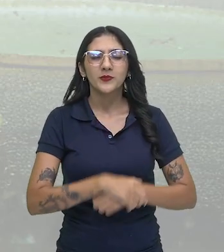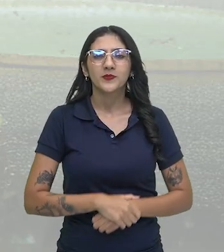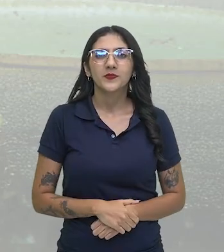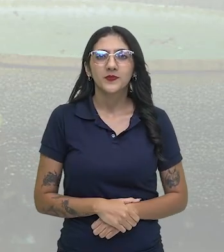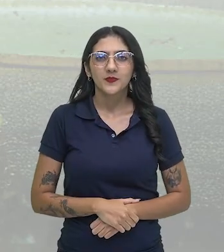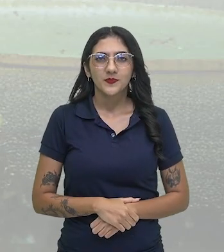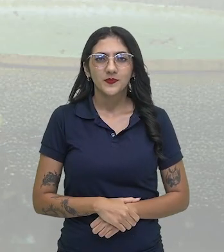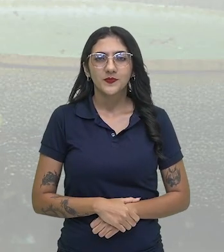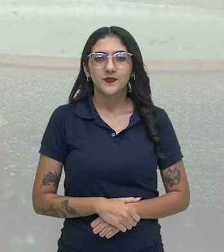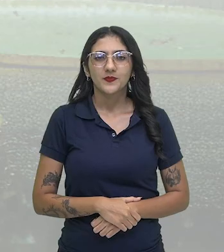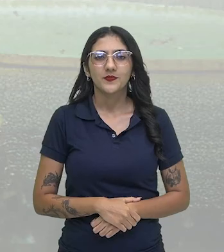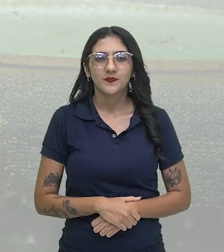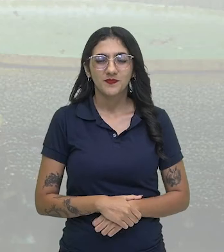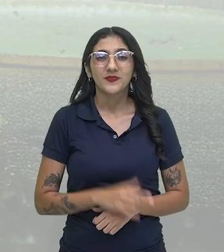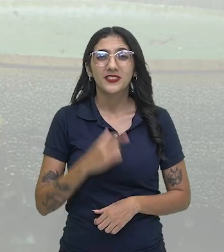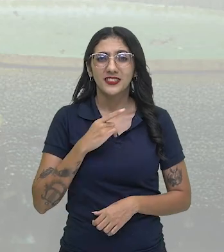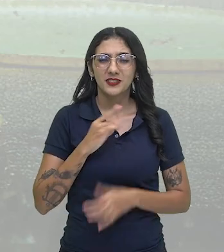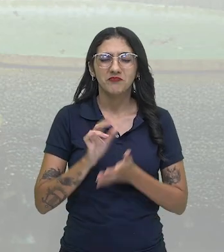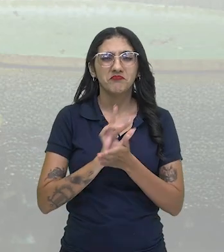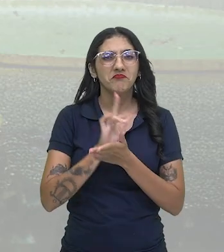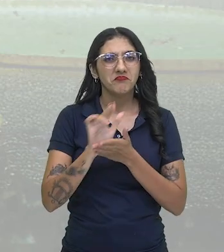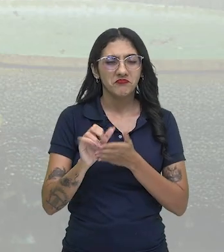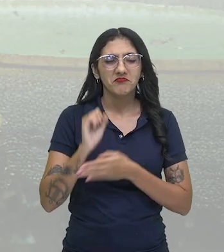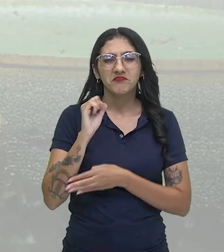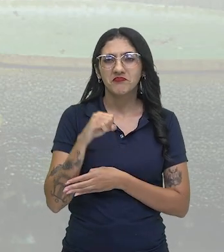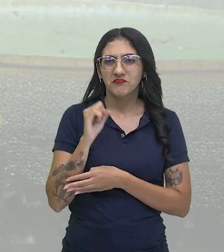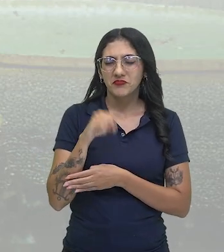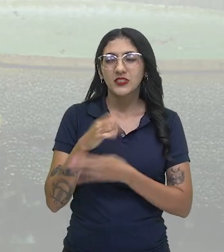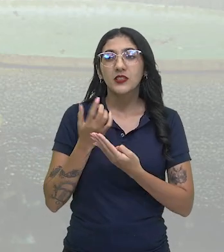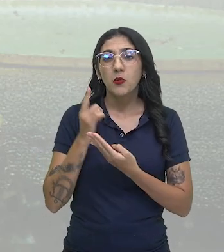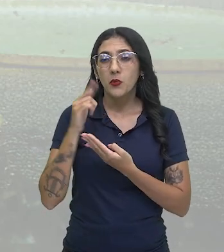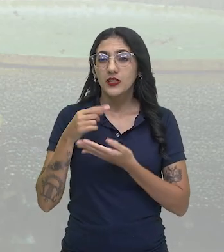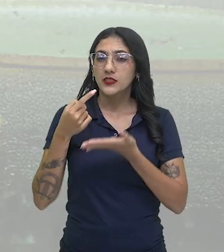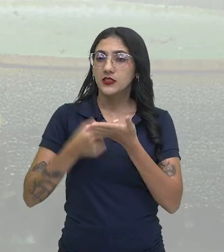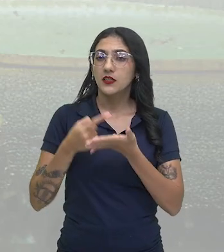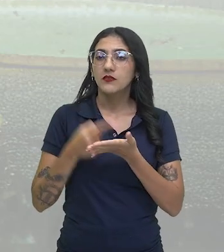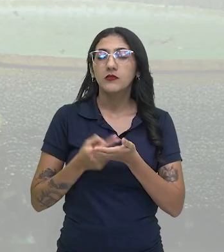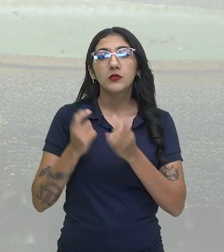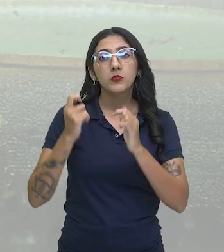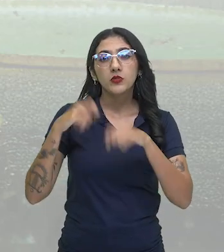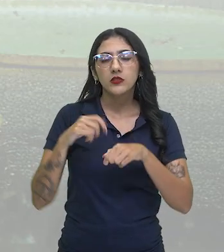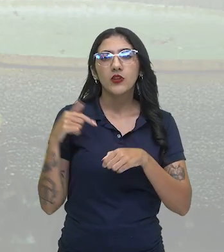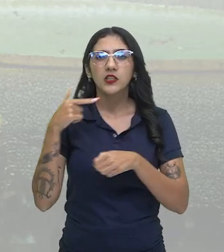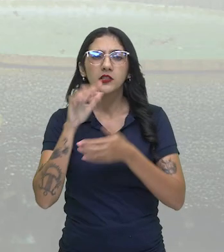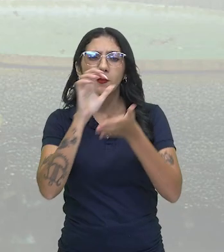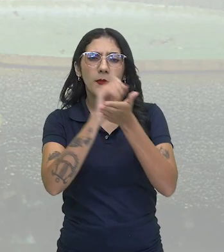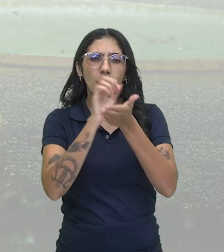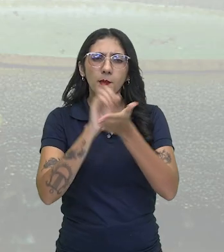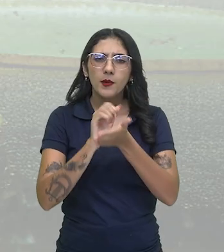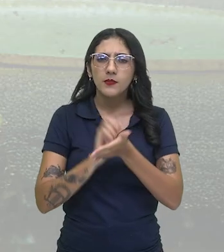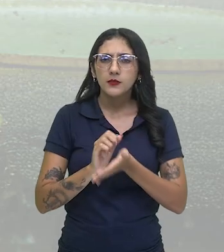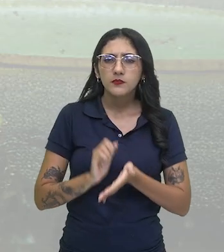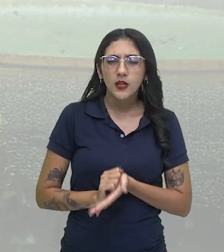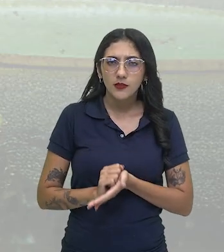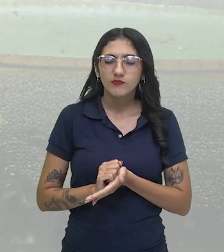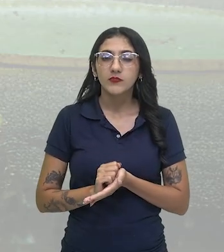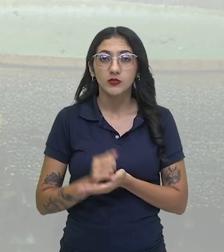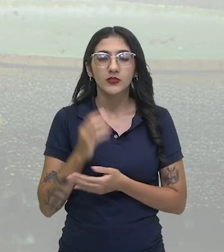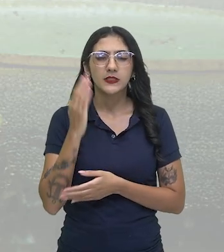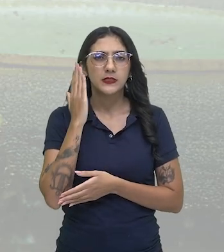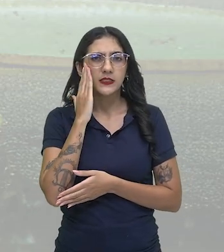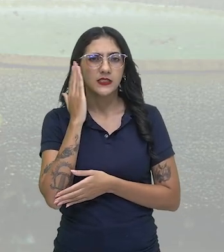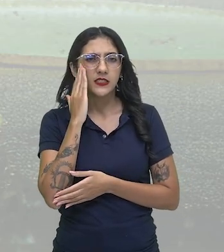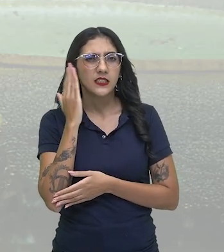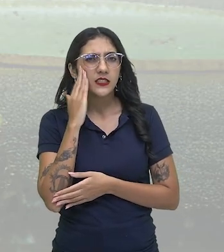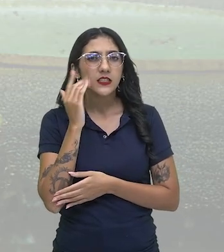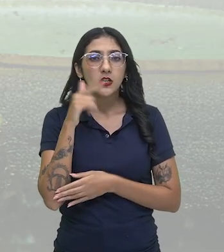Com certeza, muitos desafios. E esses desafios você pode registrar, não é? Exato. E com certeza lá no seu documentário isso